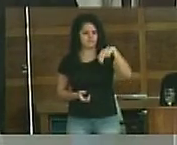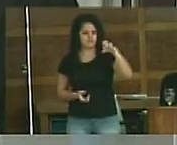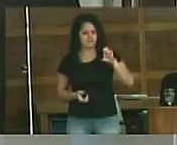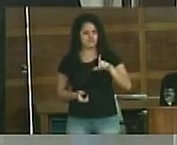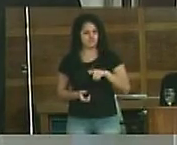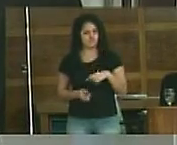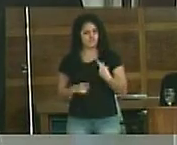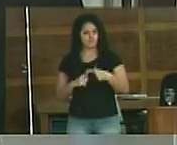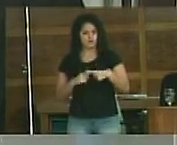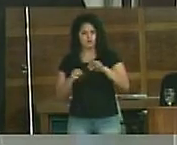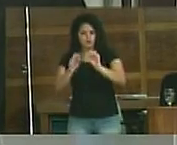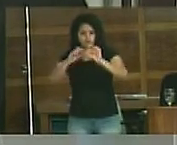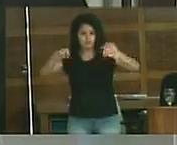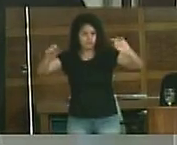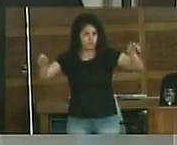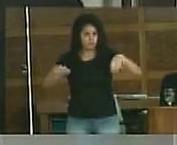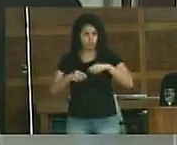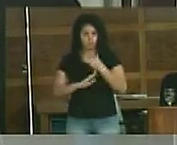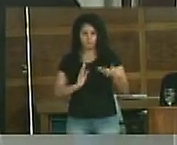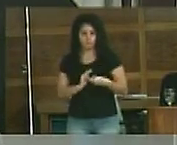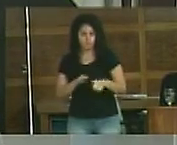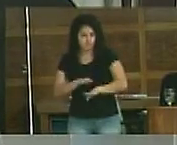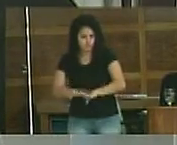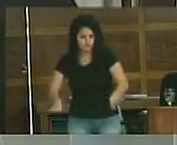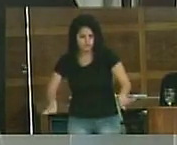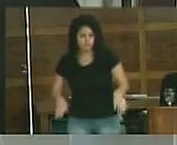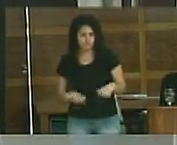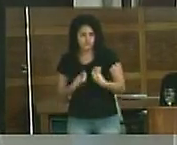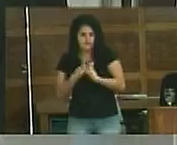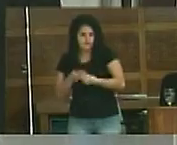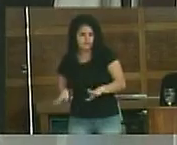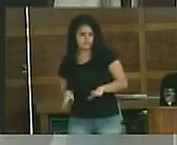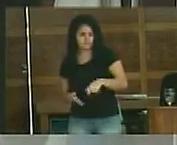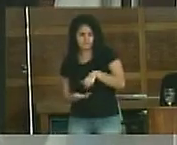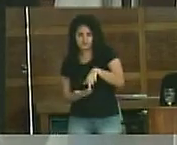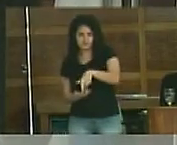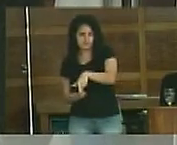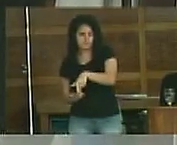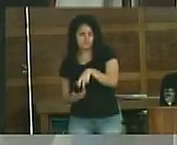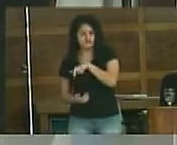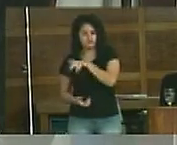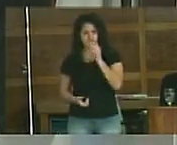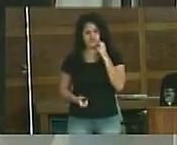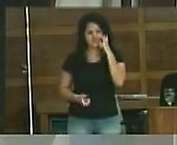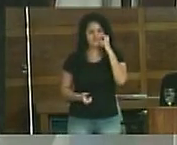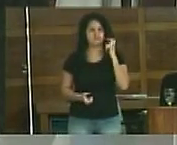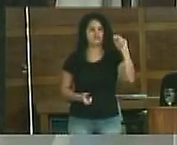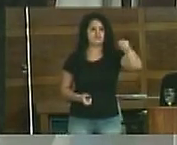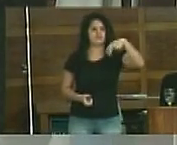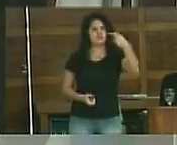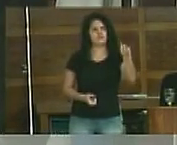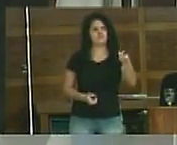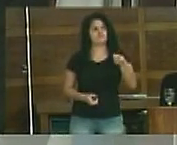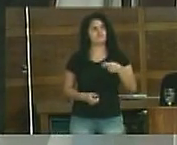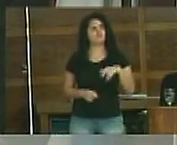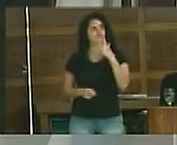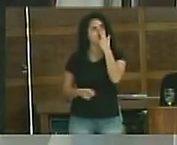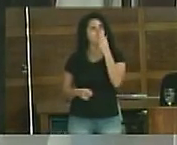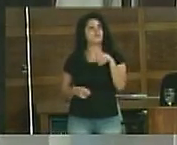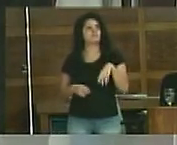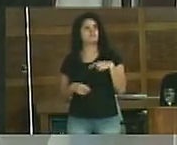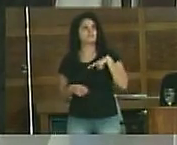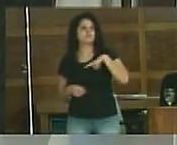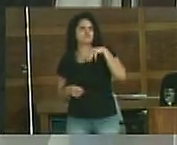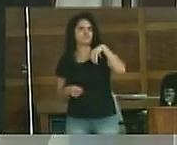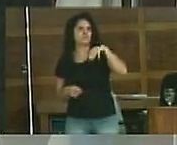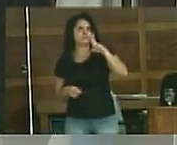Jane? Lá na Saco do Céu, na trilha lá. Isso é uma vergonha. Aí depois, gente, igual aconteceu com o museu,